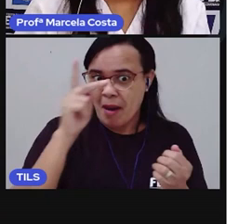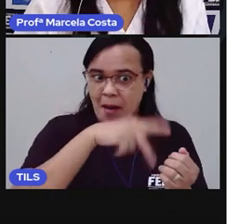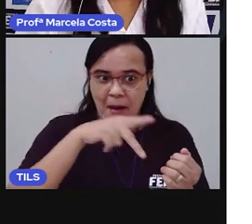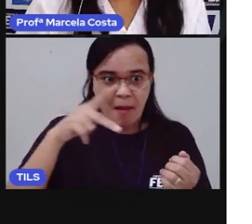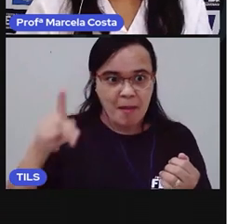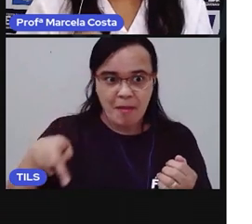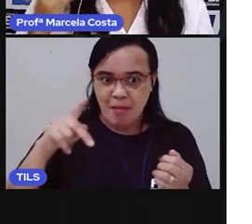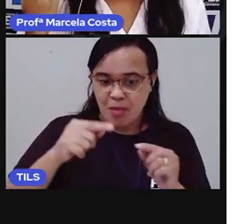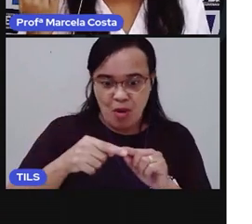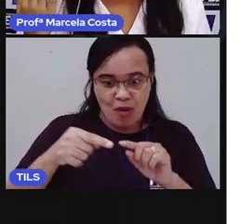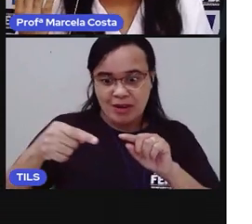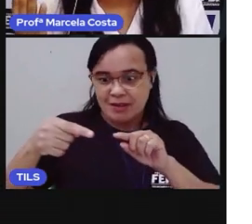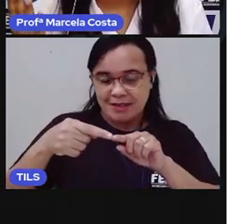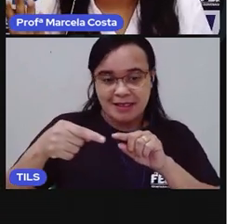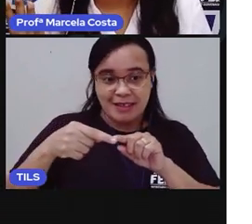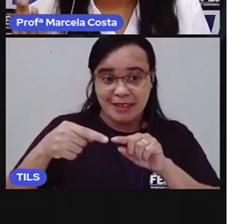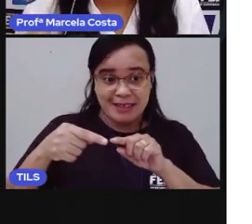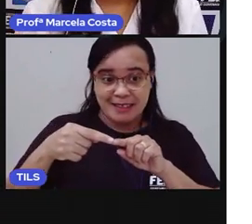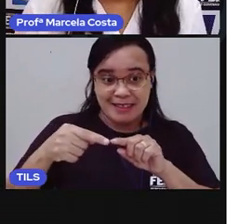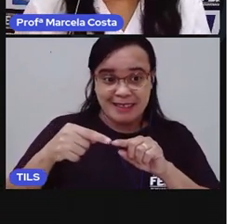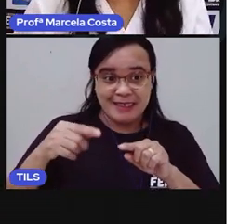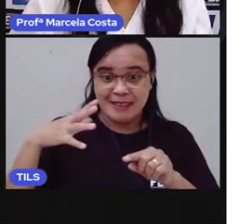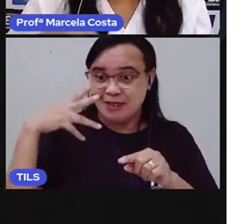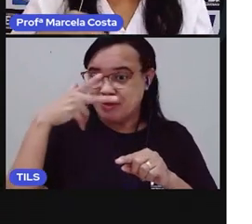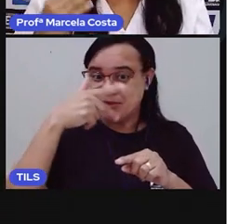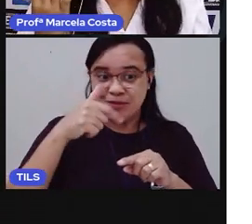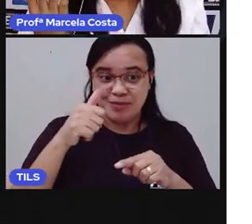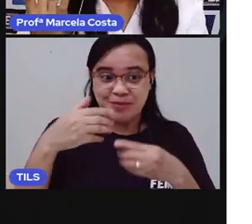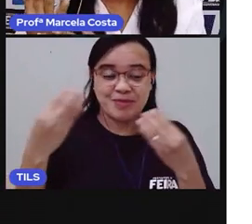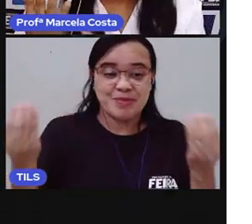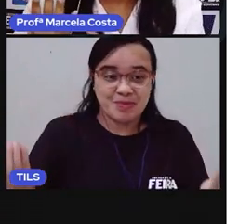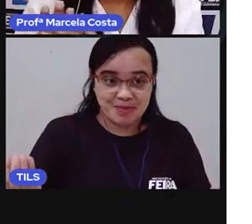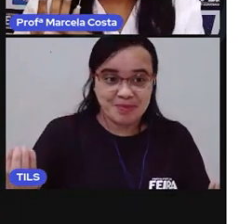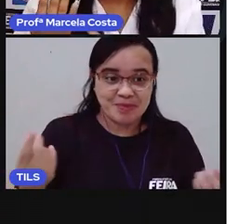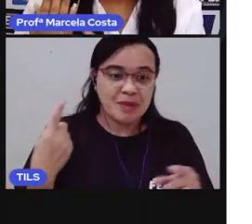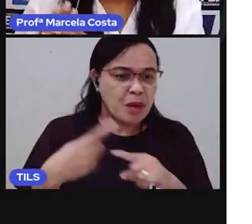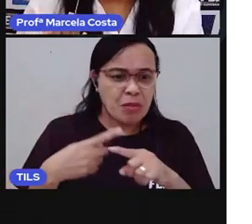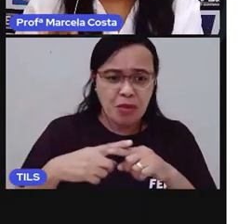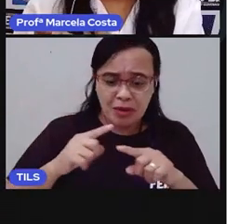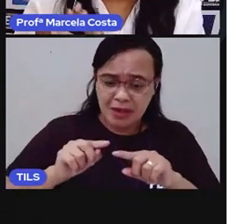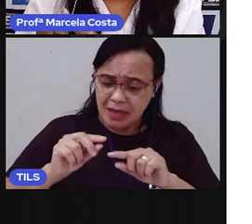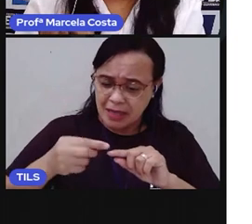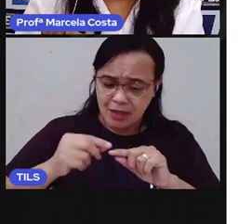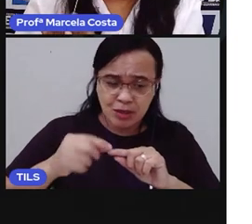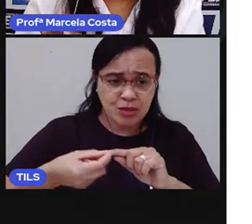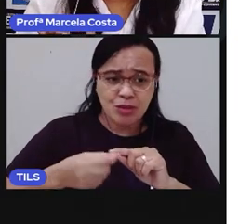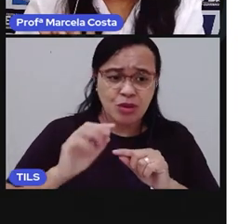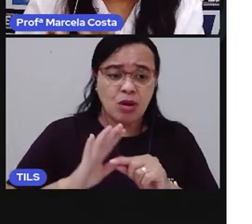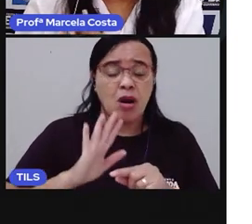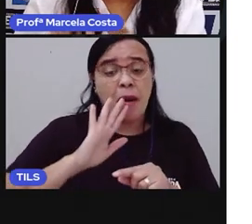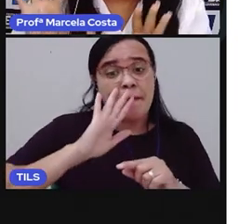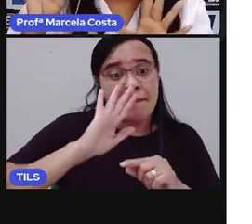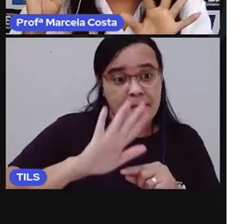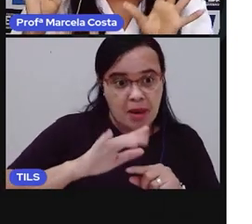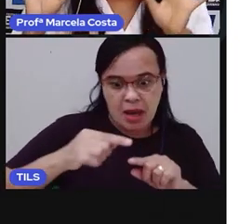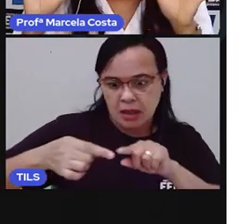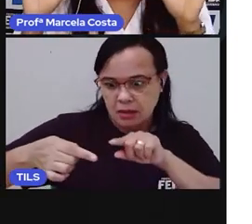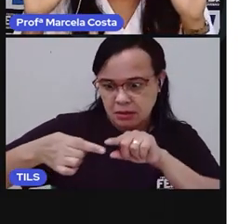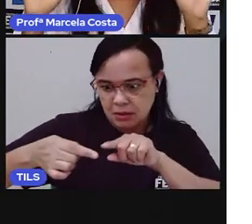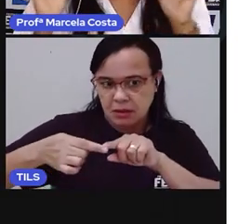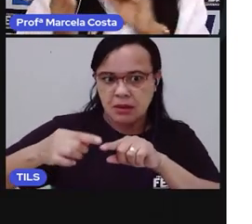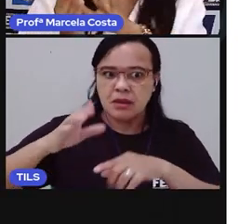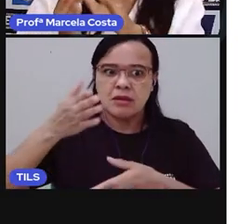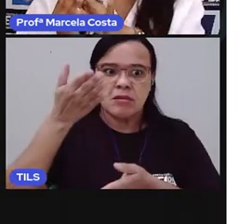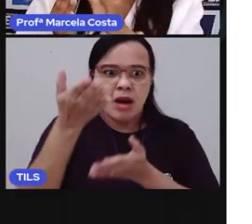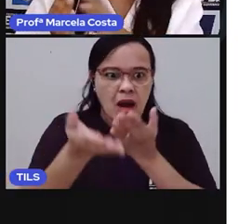grande que é que a prova mesmo corta as unhas minhas Essas são maiores mais a gente cuida da higiene para